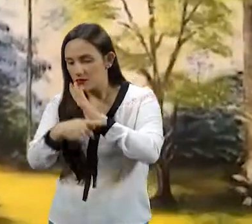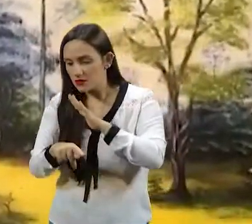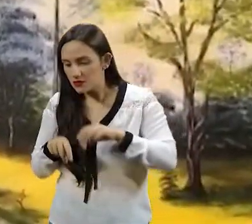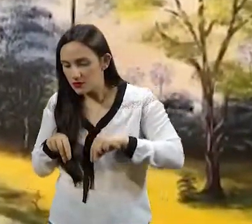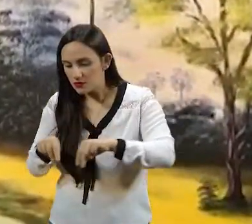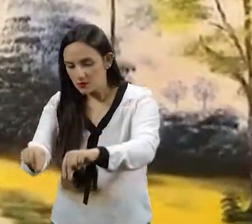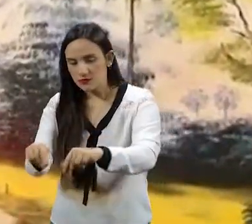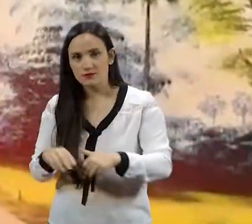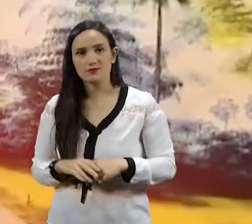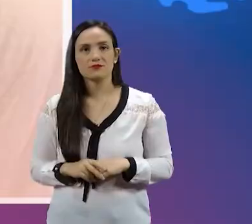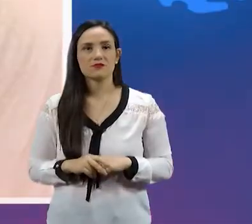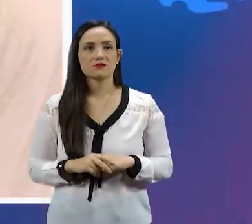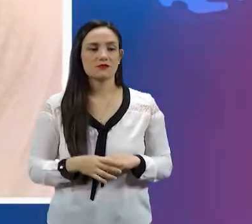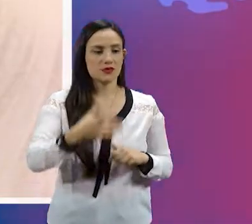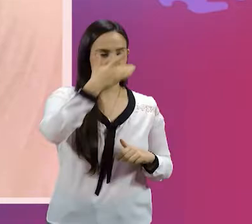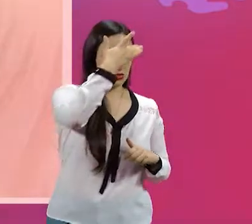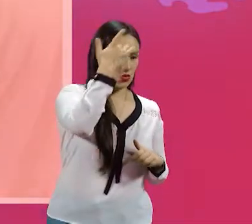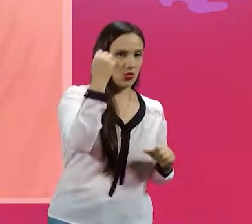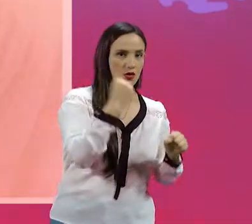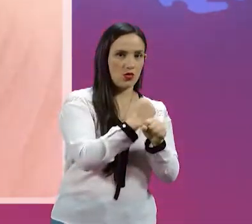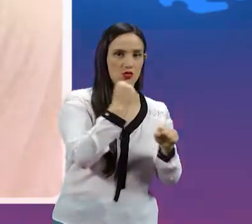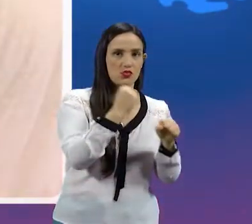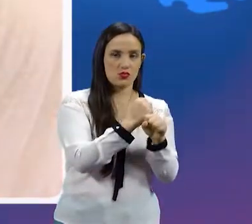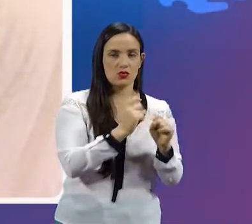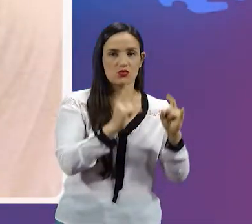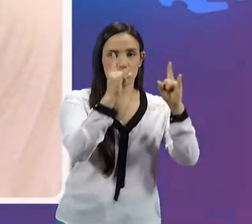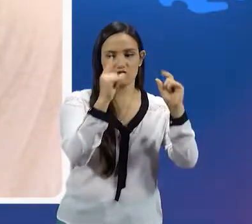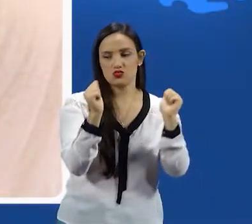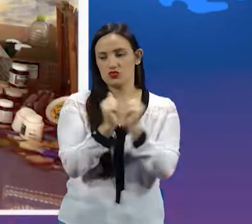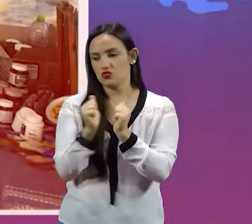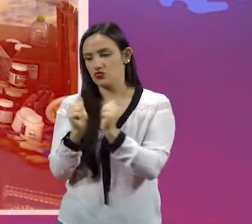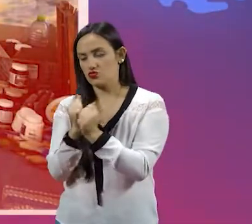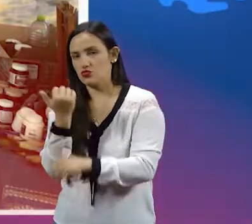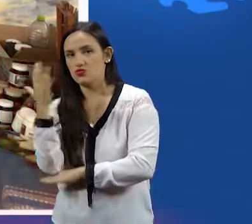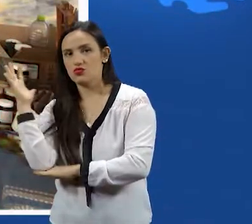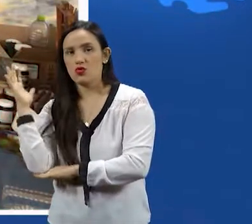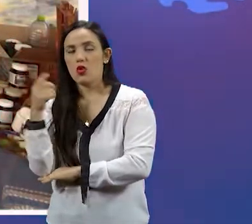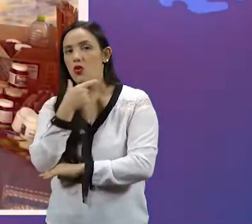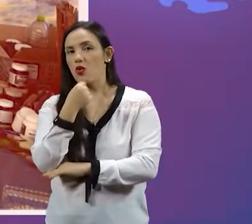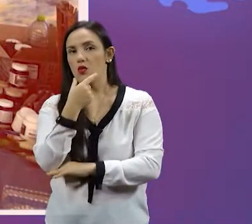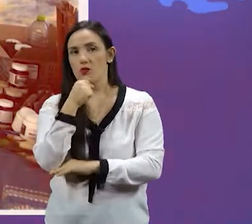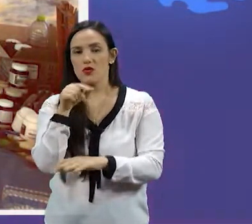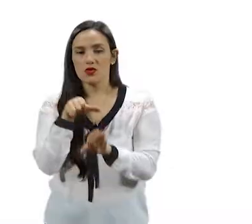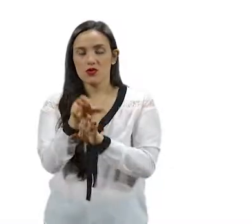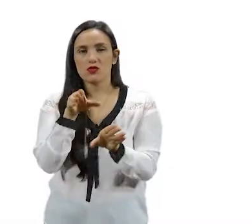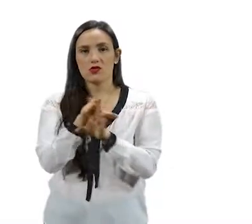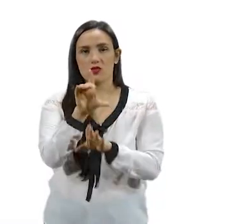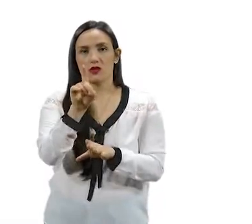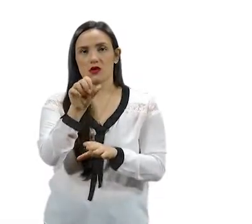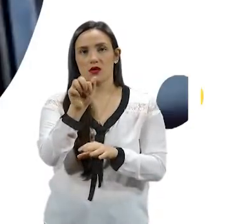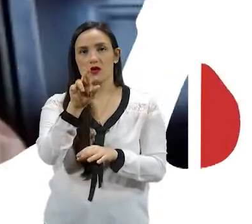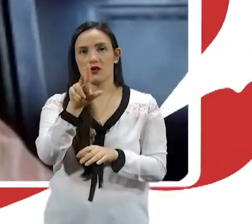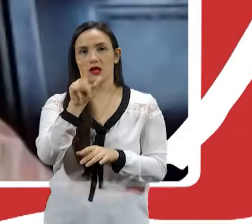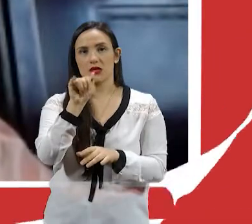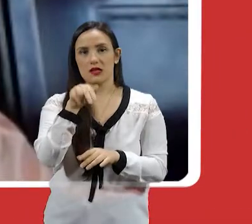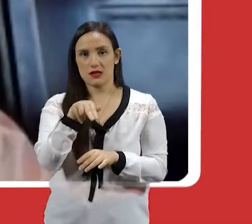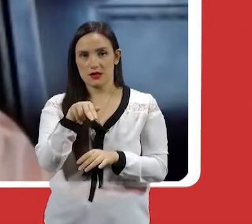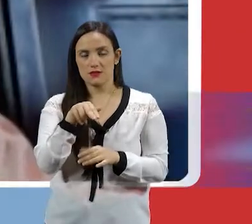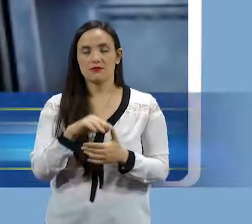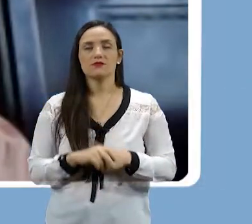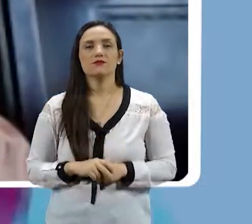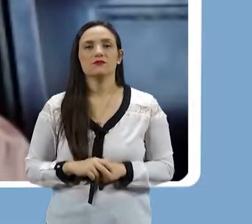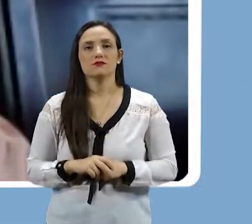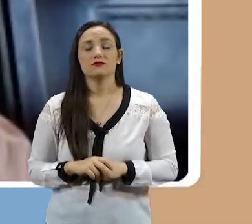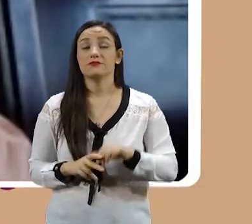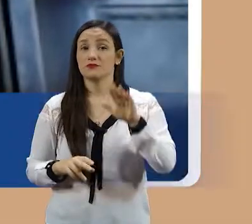do Homem versus Habitat, sob orientação do professor Darwin Longo. O